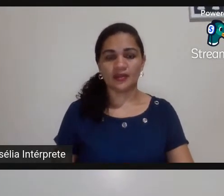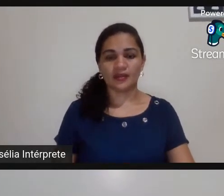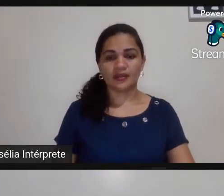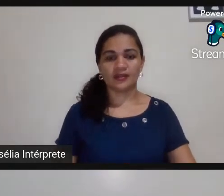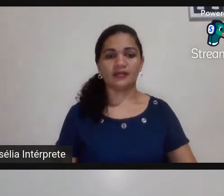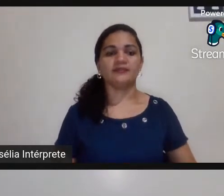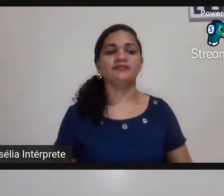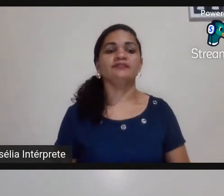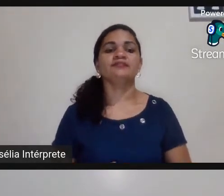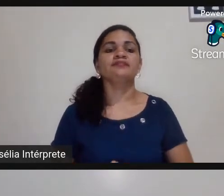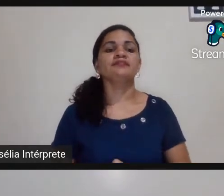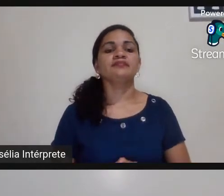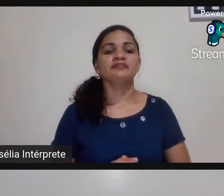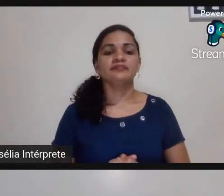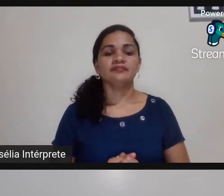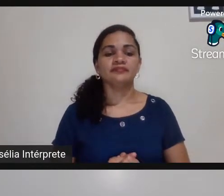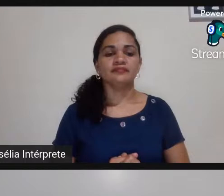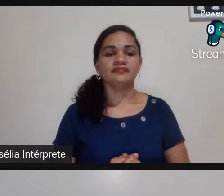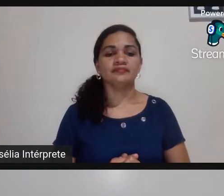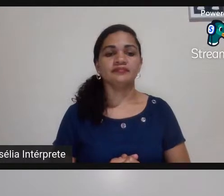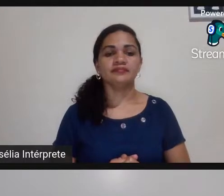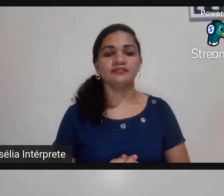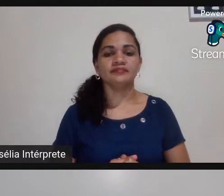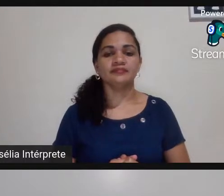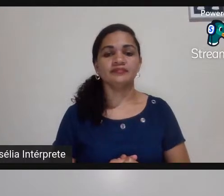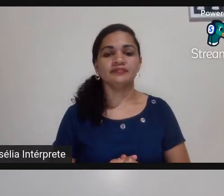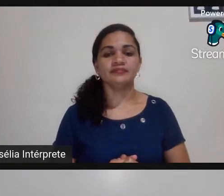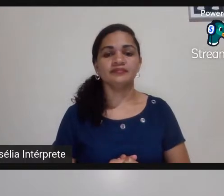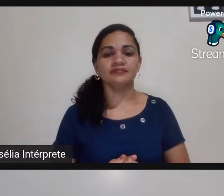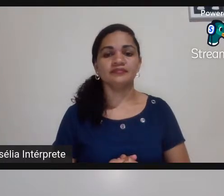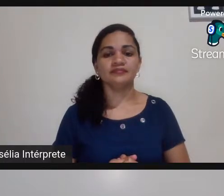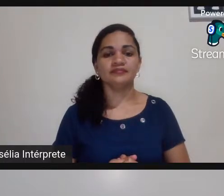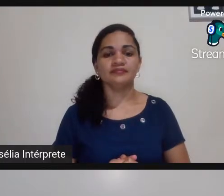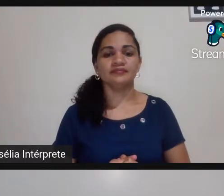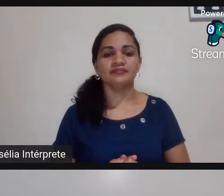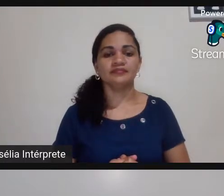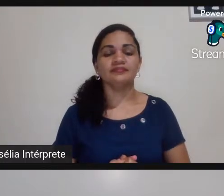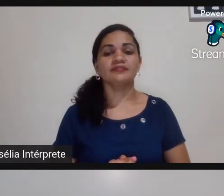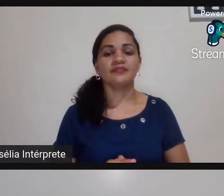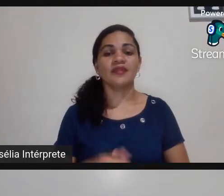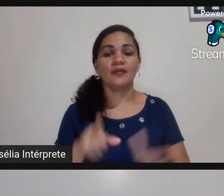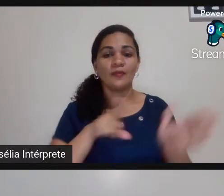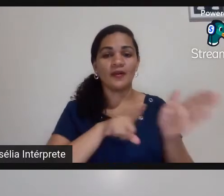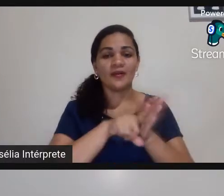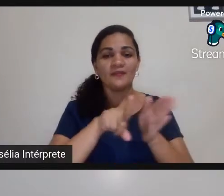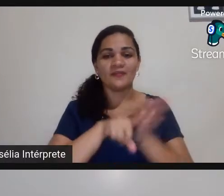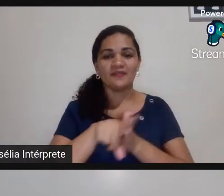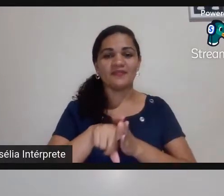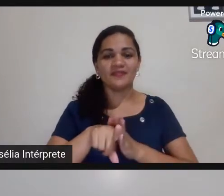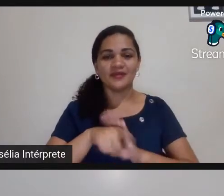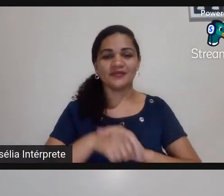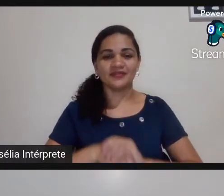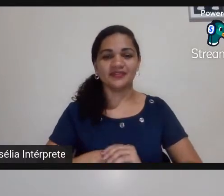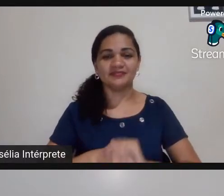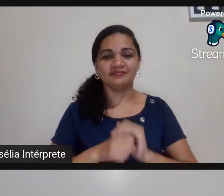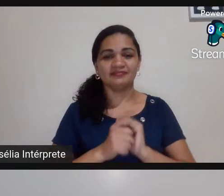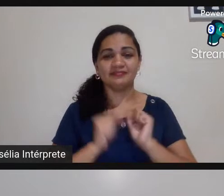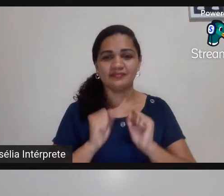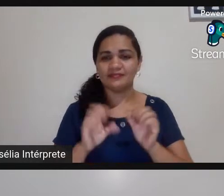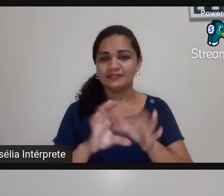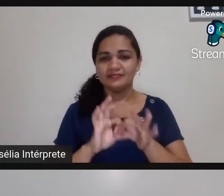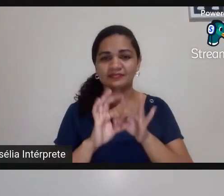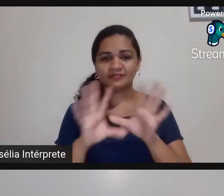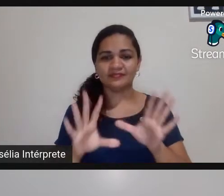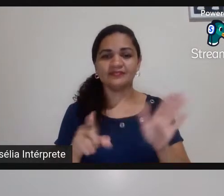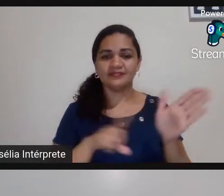pergunta né da dos nossos eu ia fazer falou pics né Mas pode ficar à vontade de Wellington